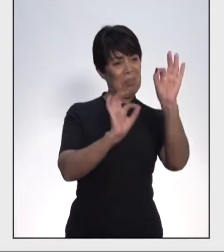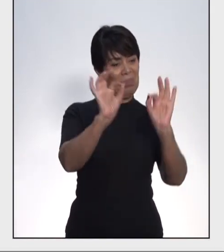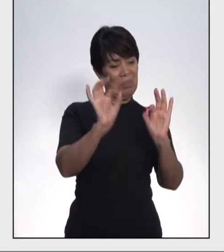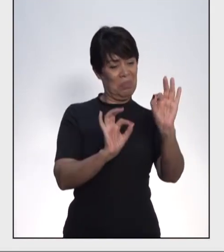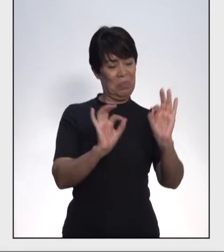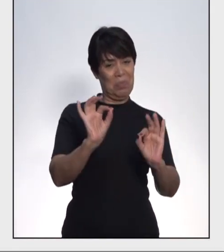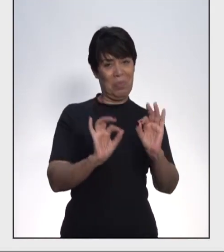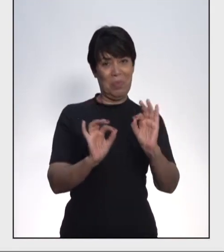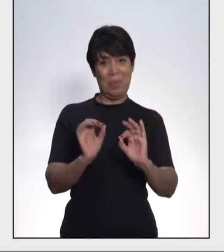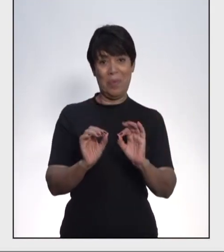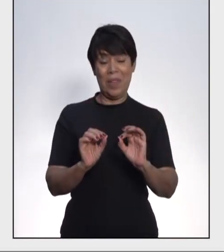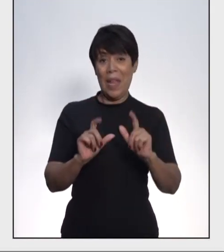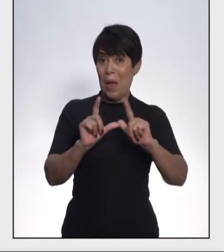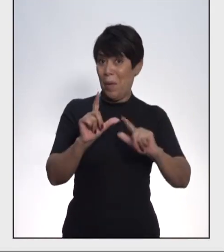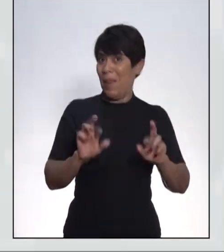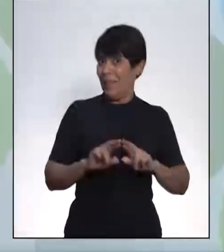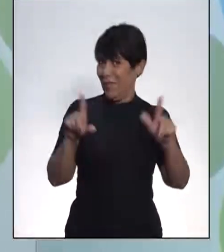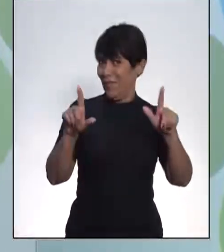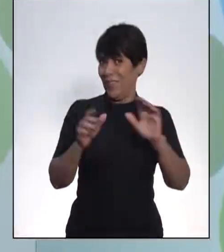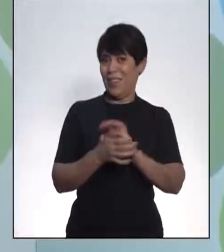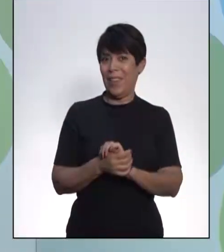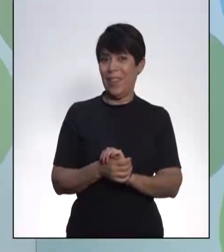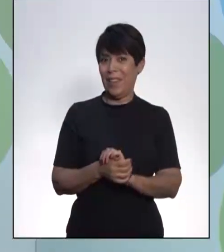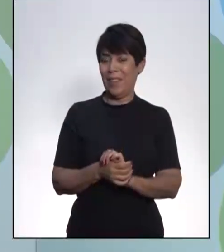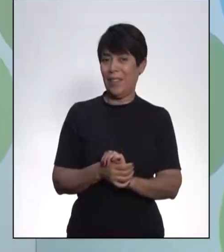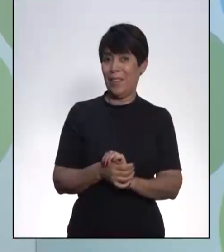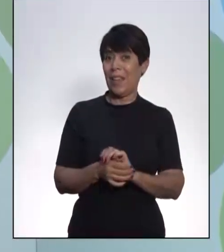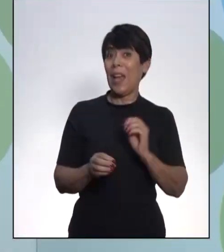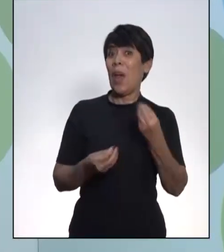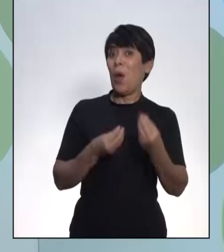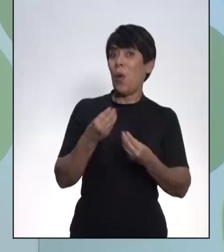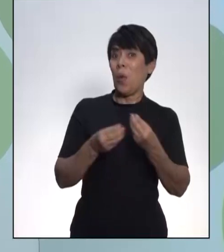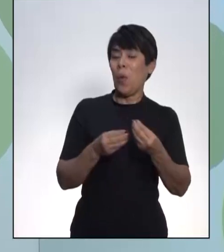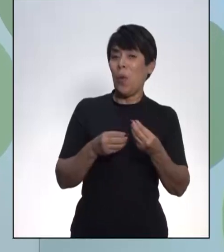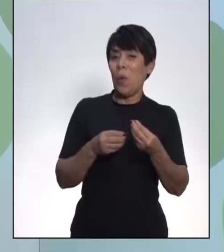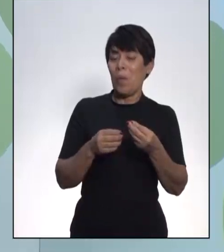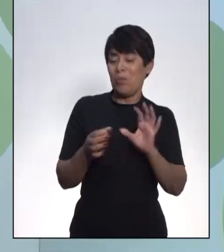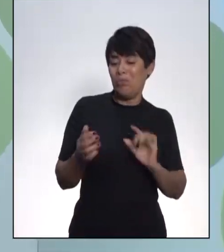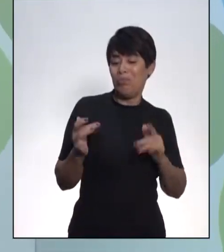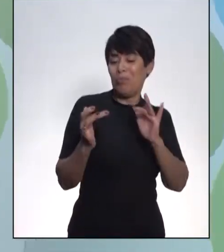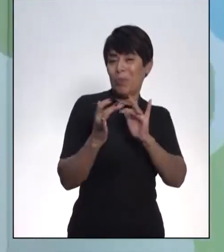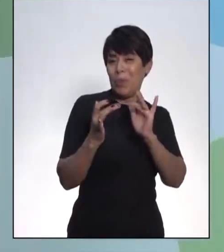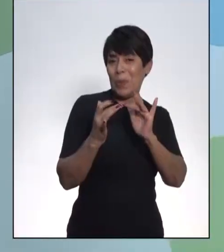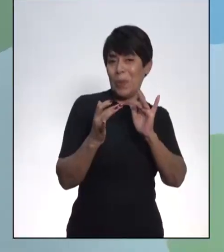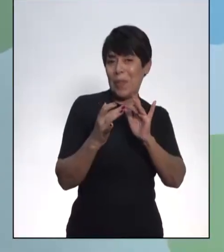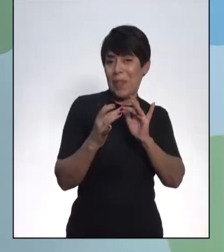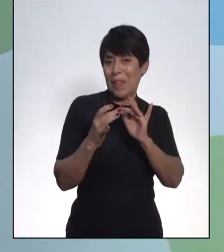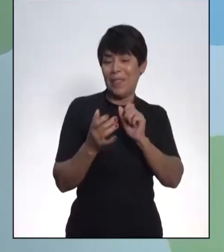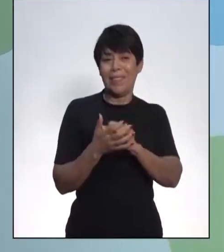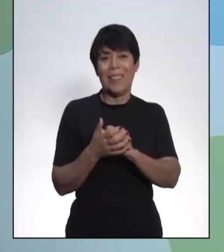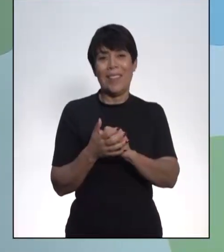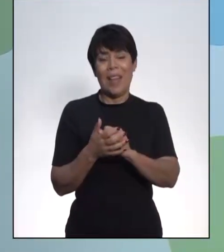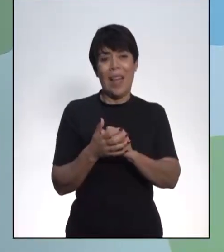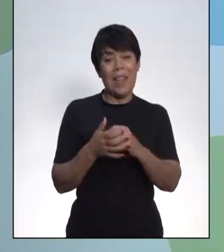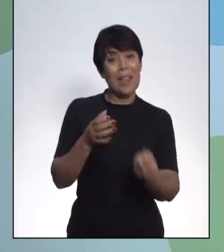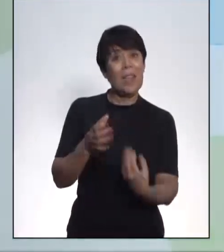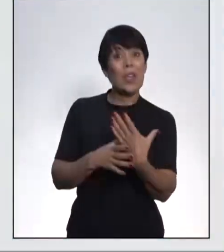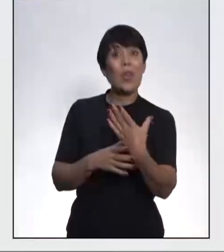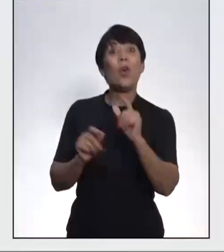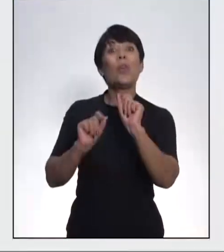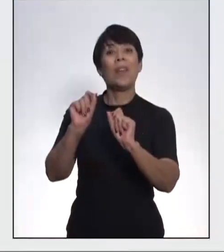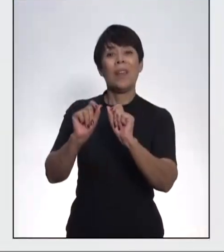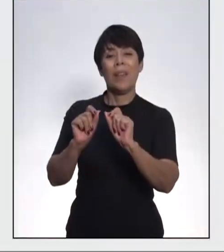historinha. É uma letra rebuscada. É a forma conversando com o conteúdo. Aí o rapaz foi lá e fez uma obra de arte, que ele